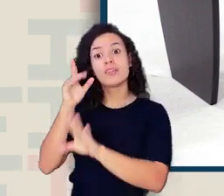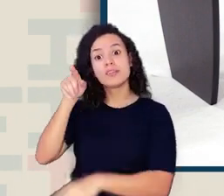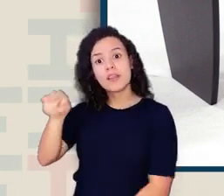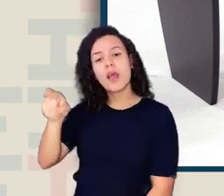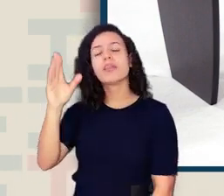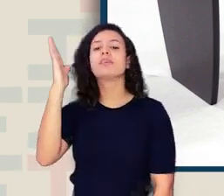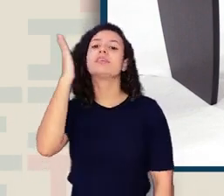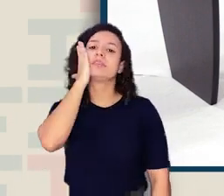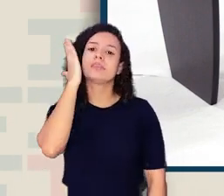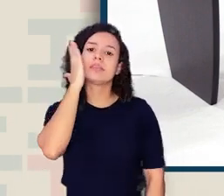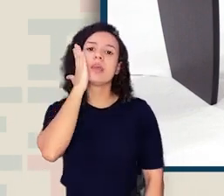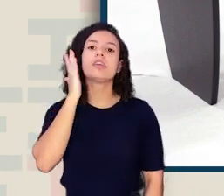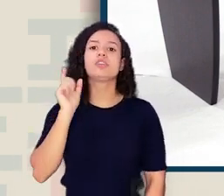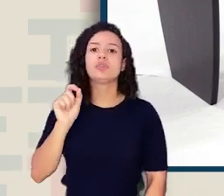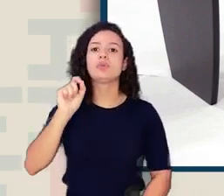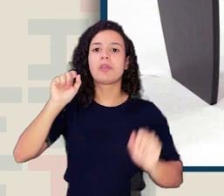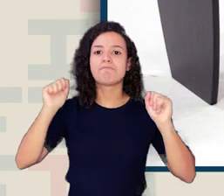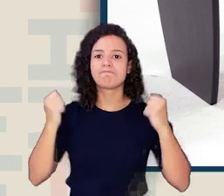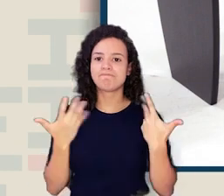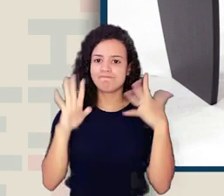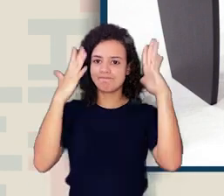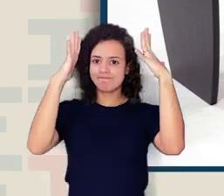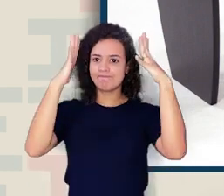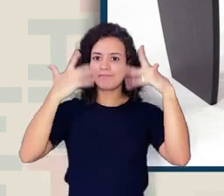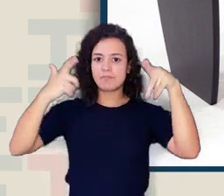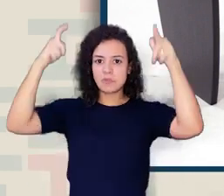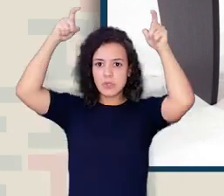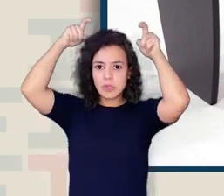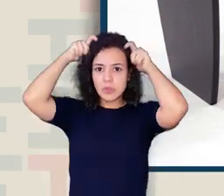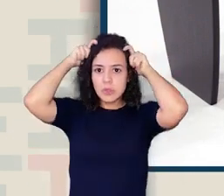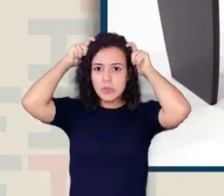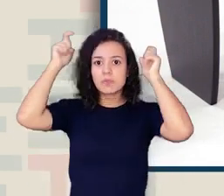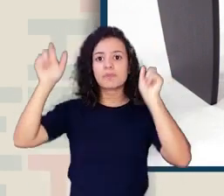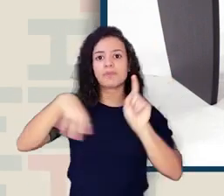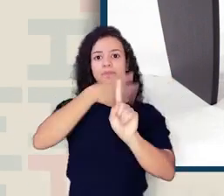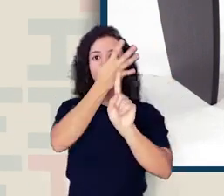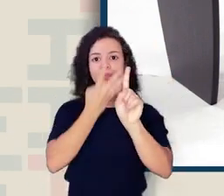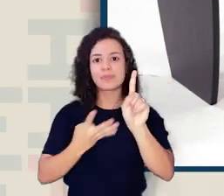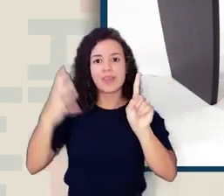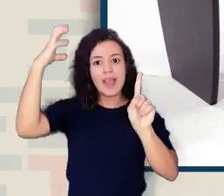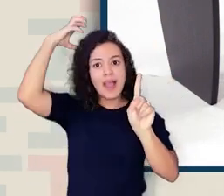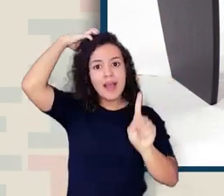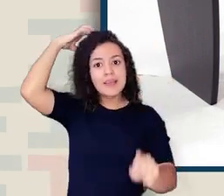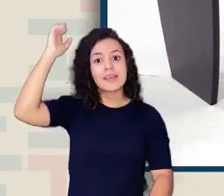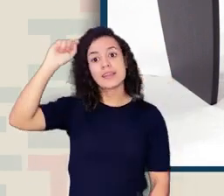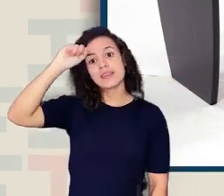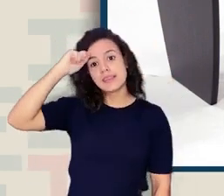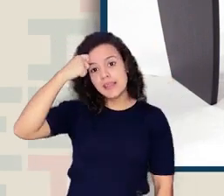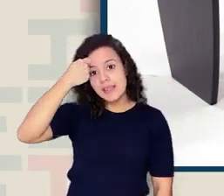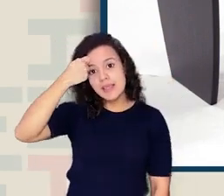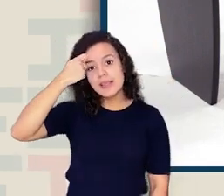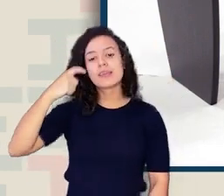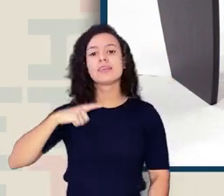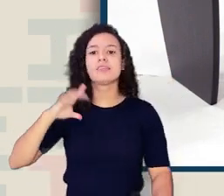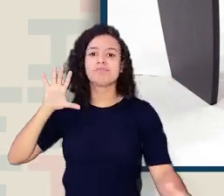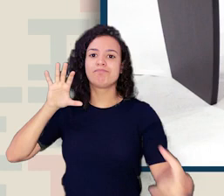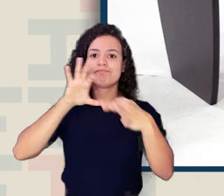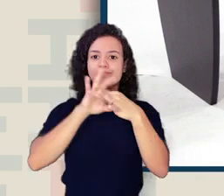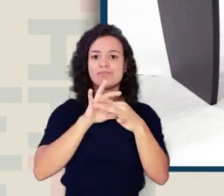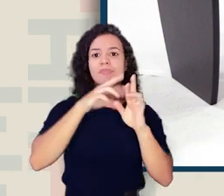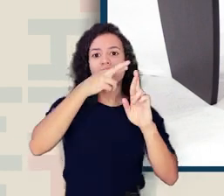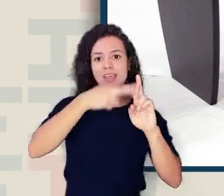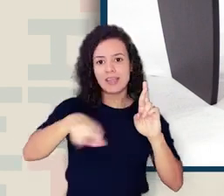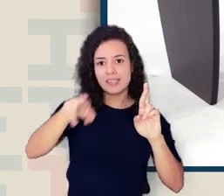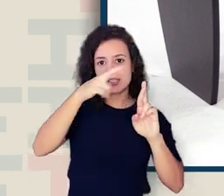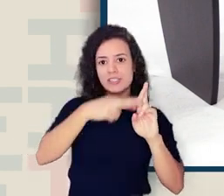porque através dela se tem o entendimento dessa celebração da coroação de uma rainha negra, vinculada a uma